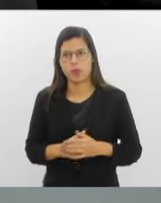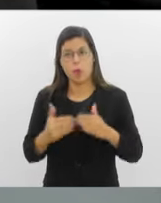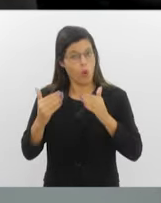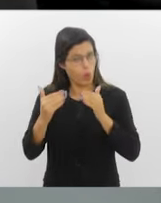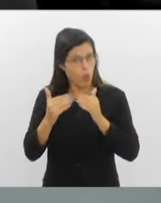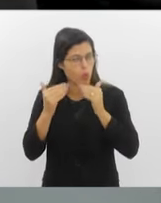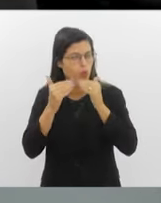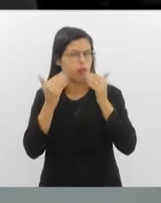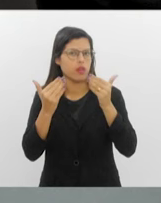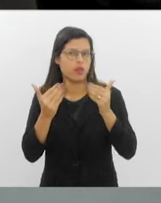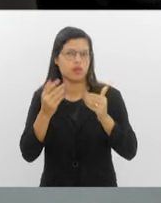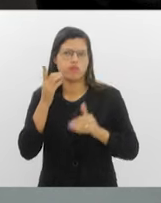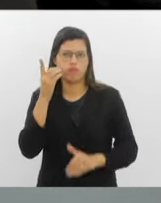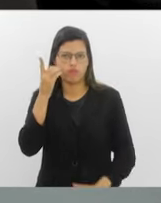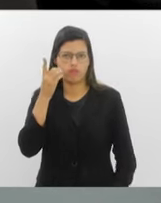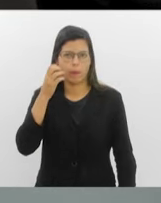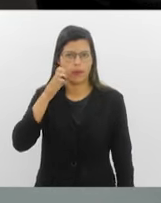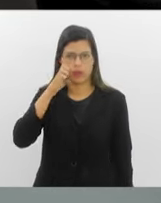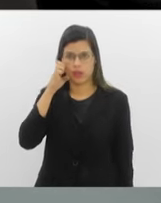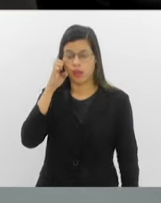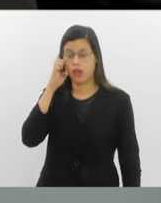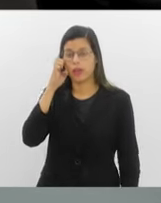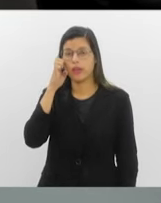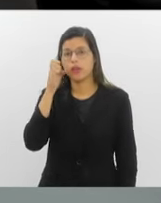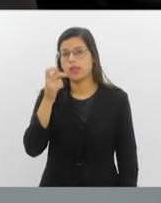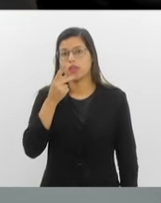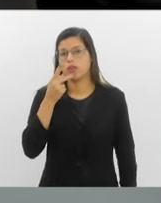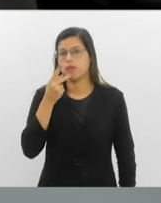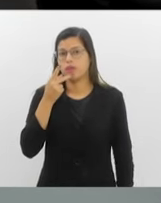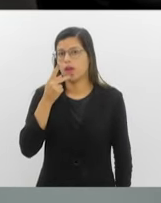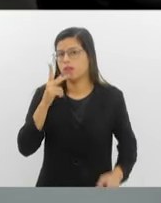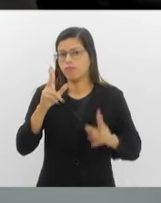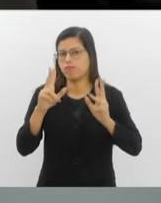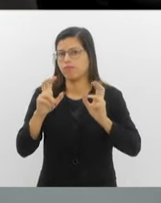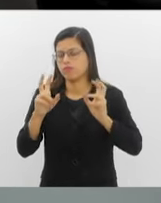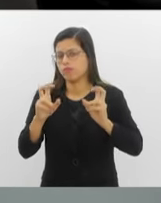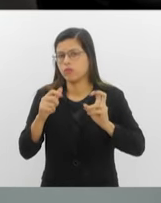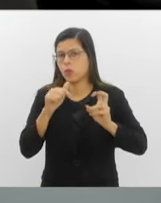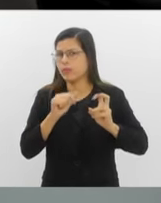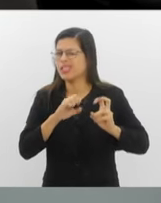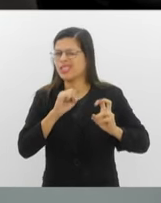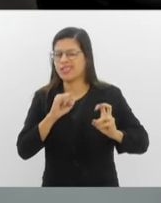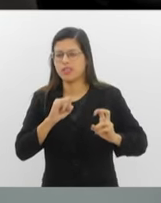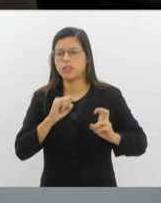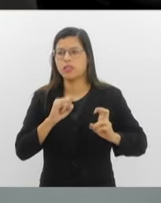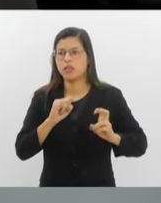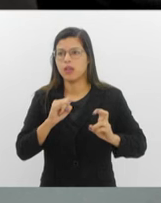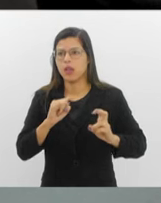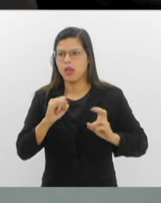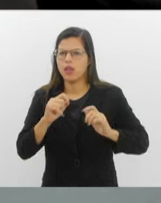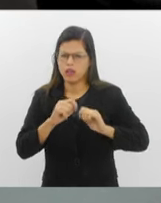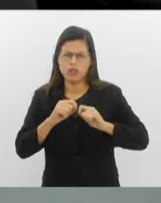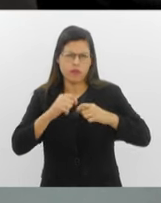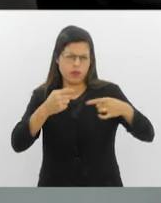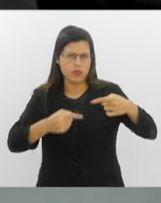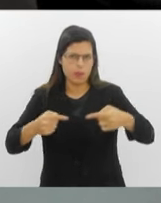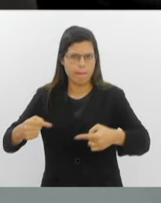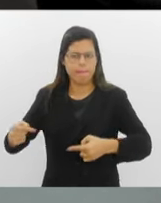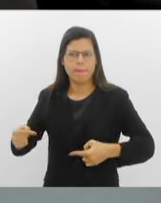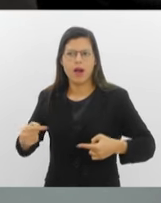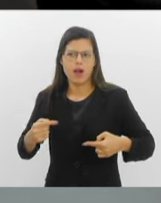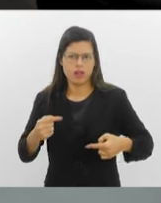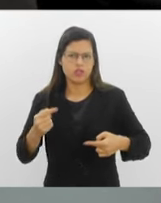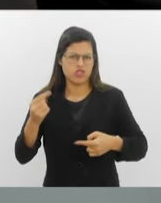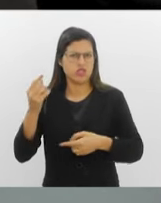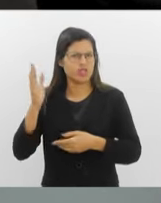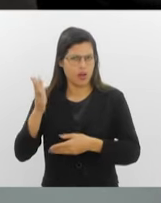concordar com a deputada Élica e levantar essa questão, né, de que se a gente tem... Né, a gente fez esse debate aqui uma vez, quando a gente